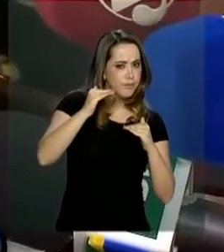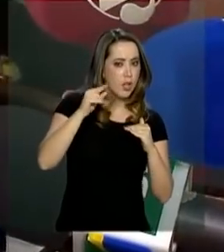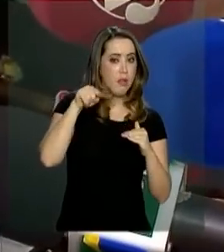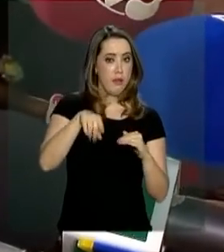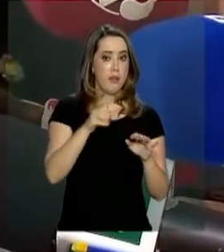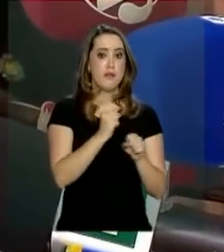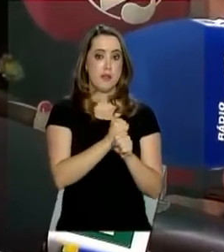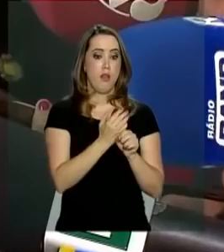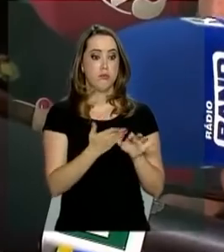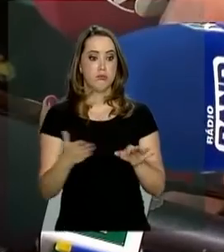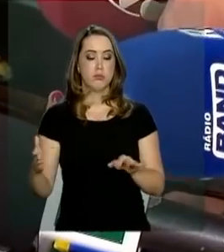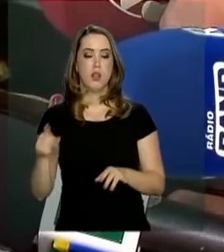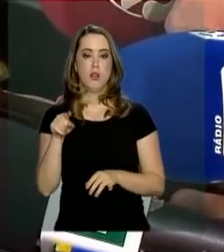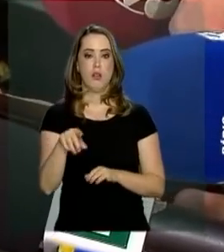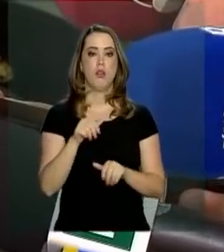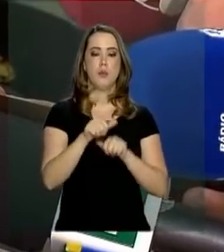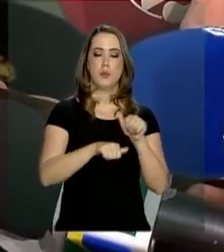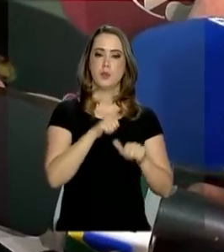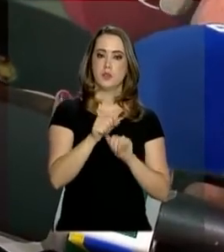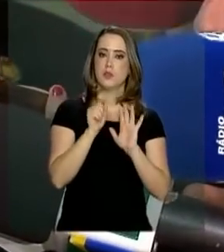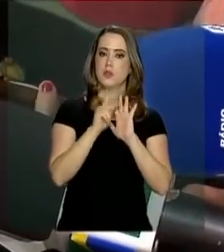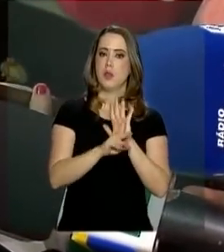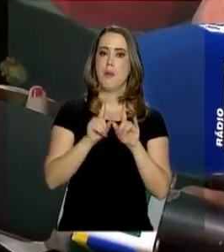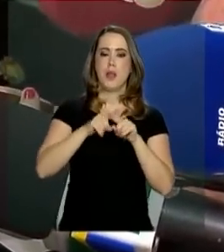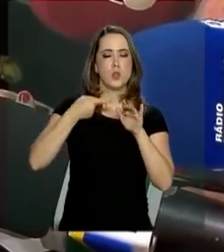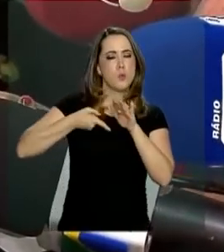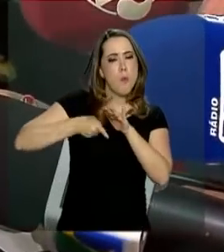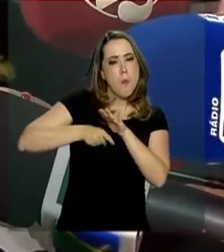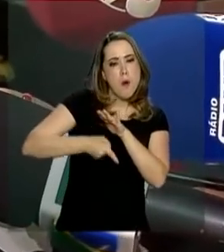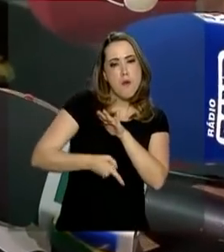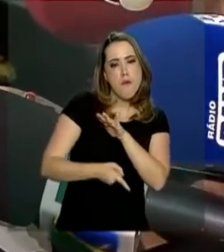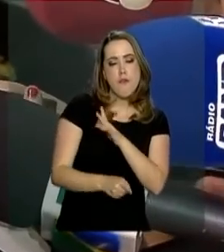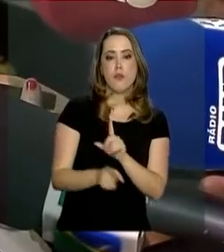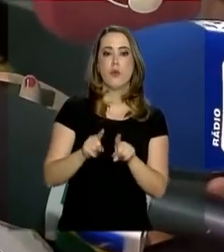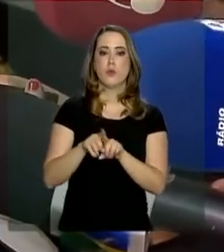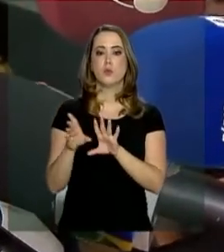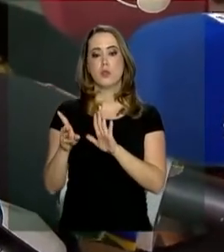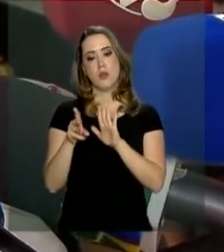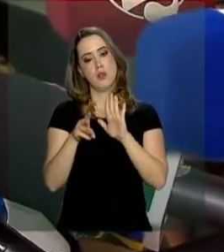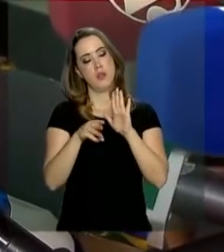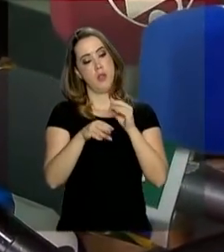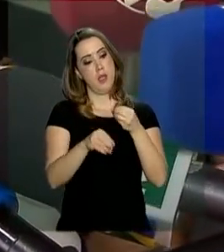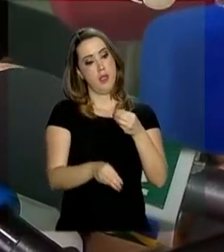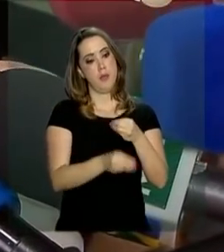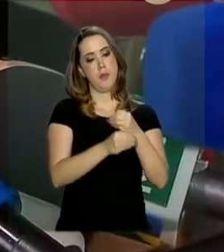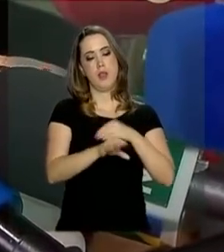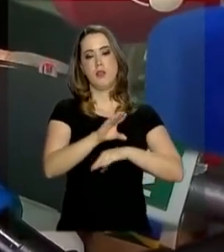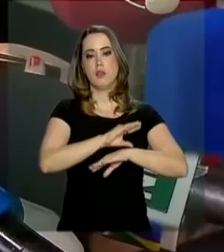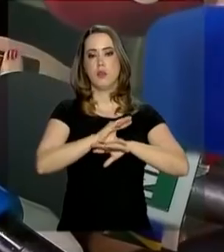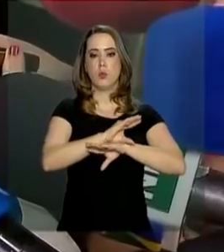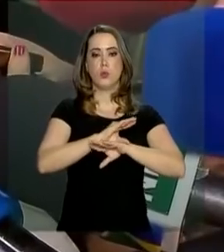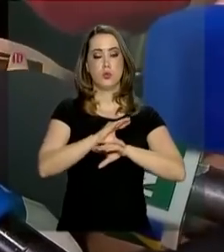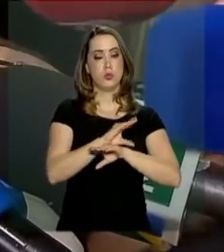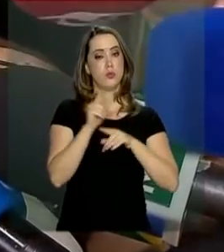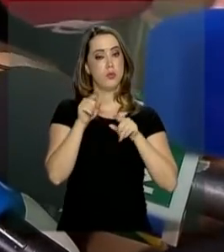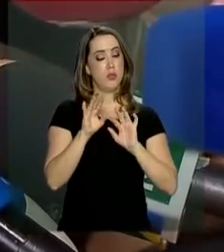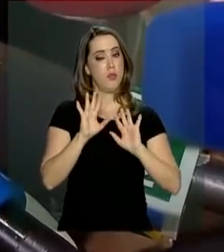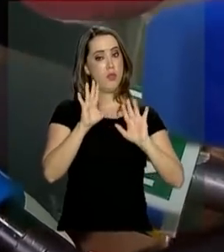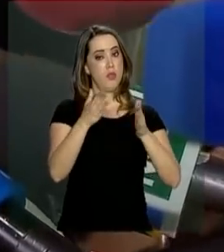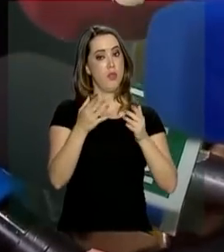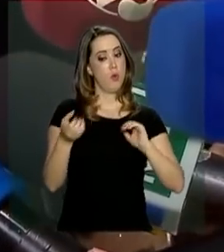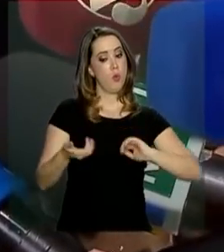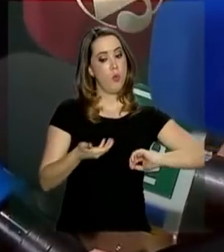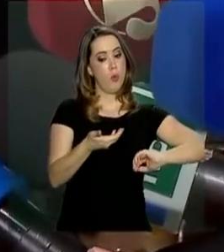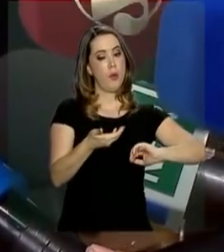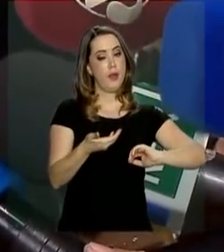A reforma da Previdência é mais profunda. É uma proposta de emenda constitucional. Assim que o Congresso